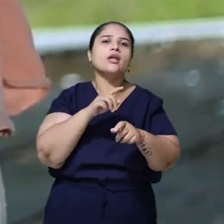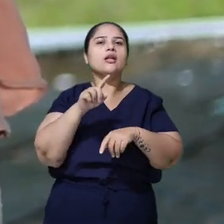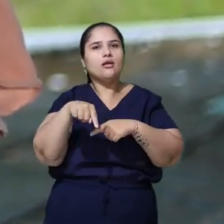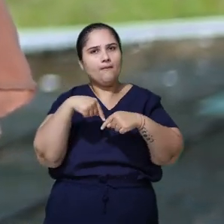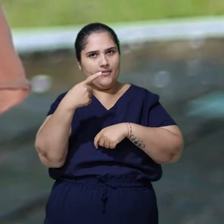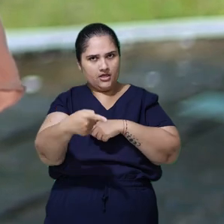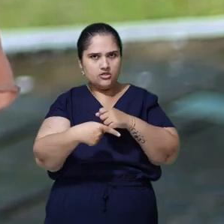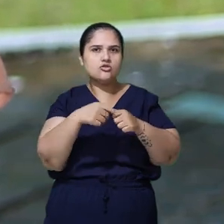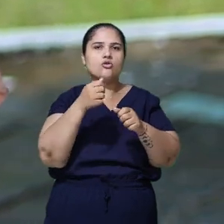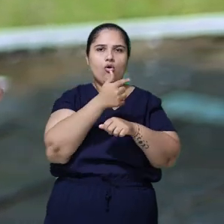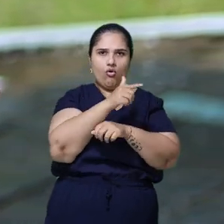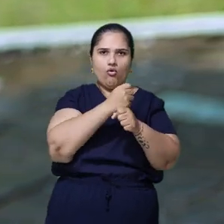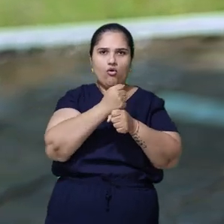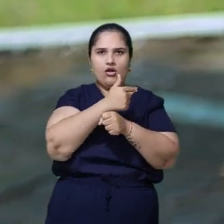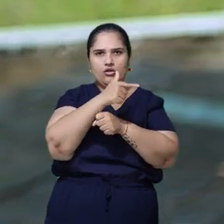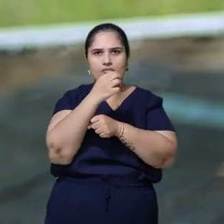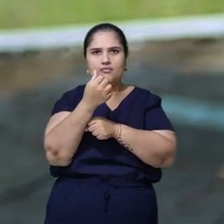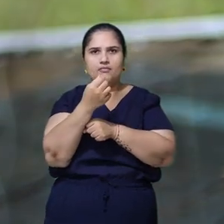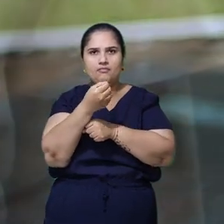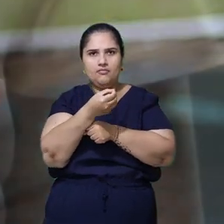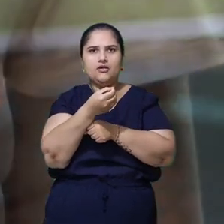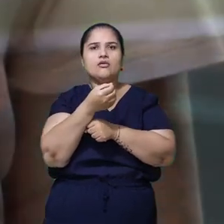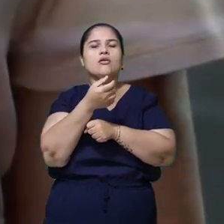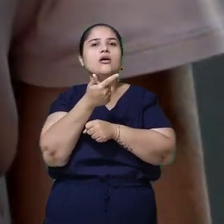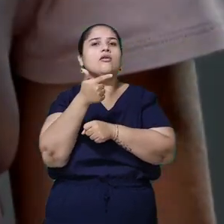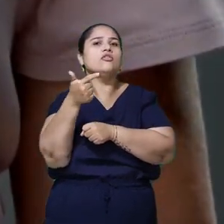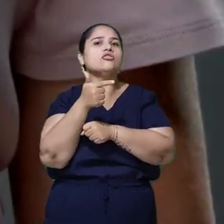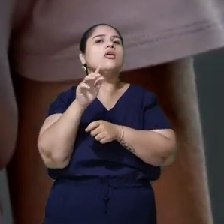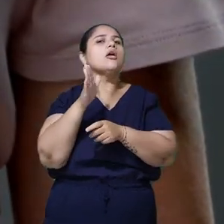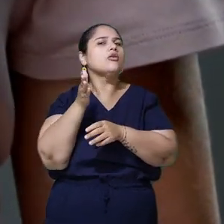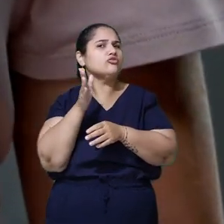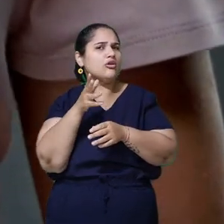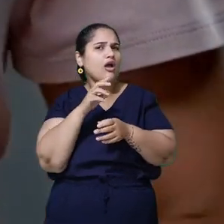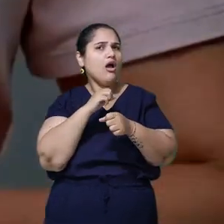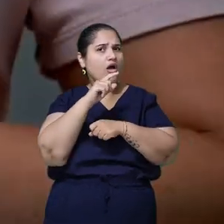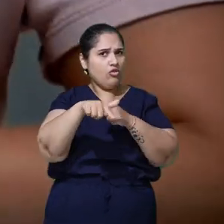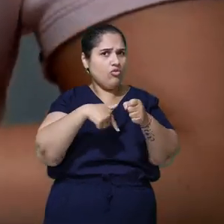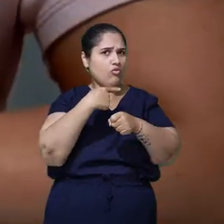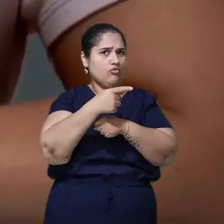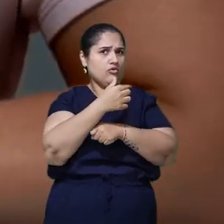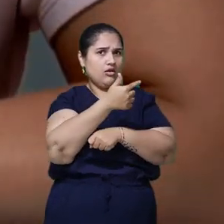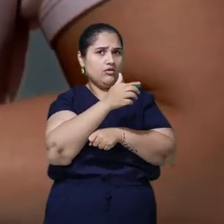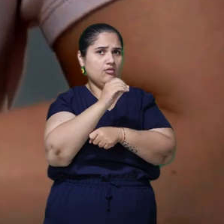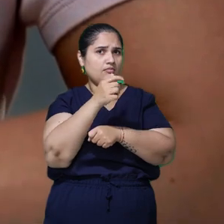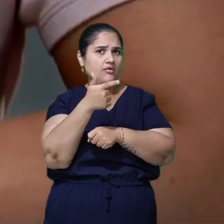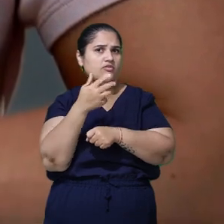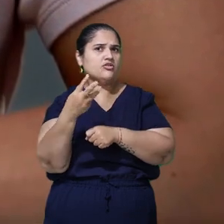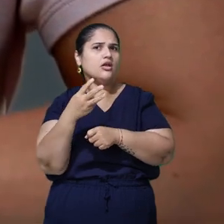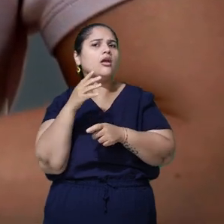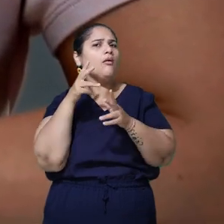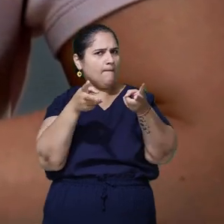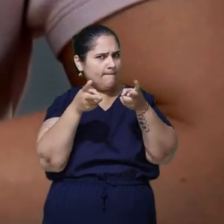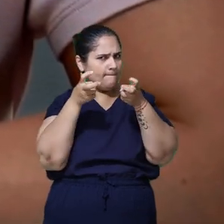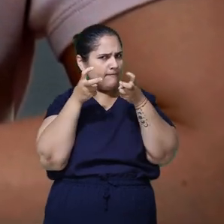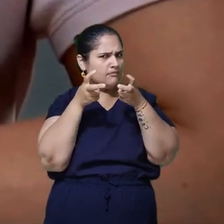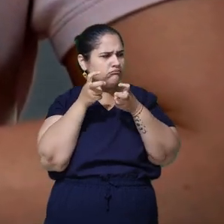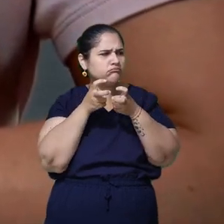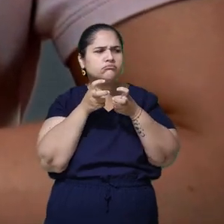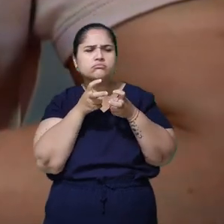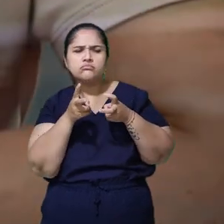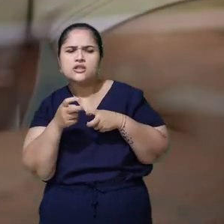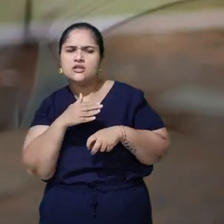Em 2023 eu já tinha percebido que aquela gordurinha ainda estava lá, aquela coisa durinha permanecia